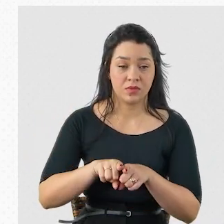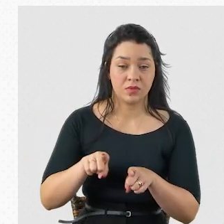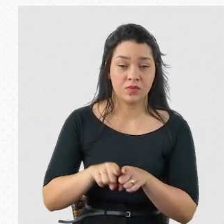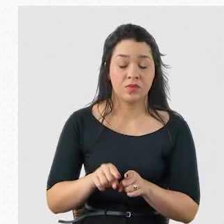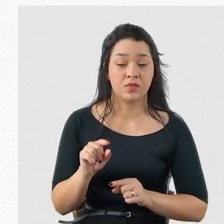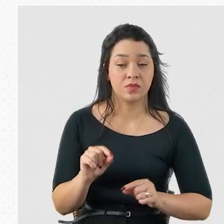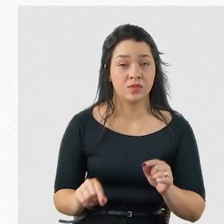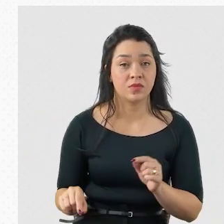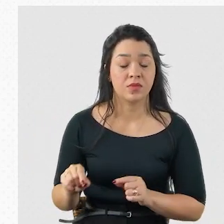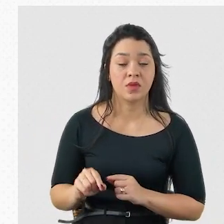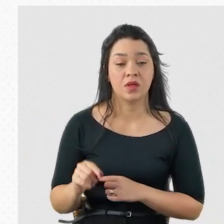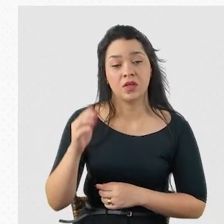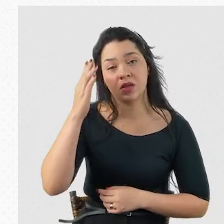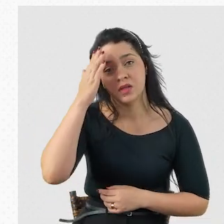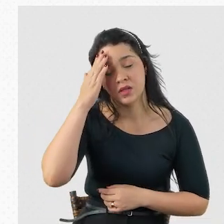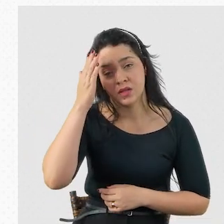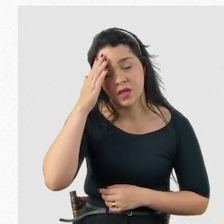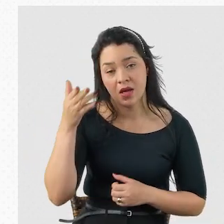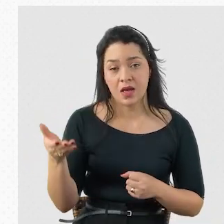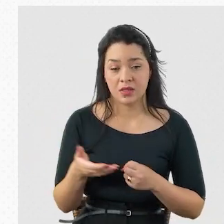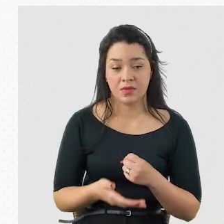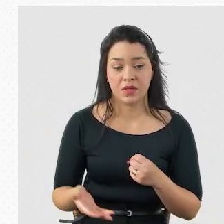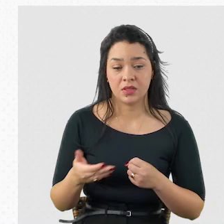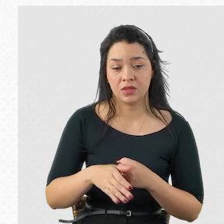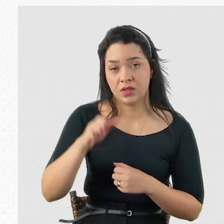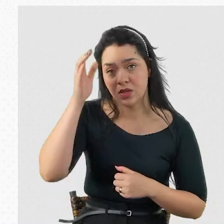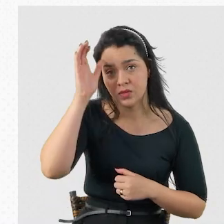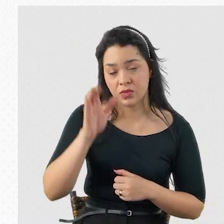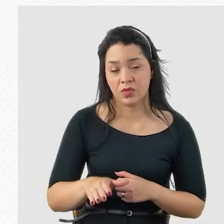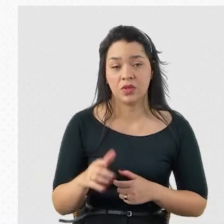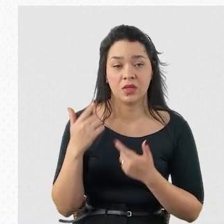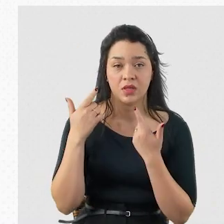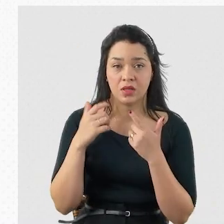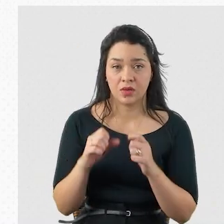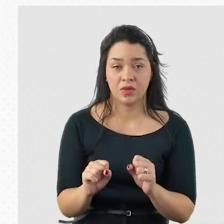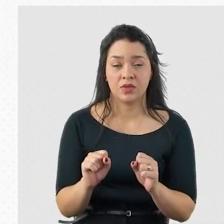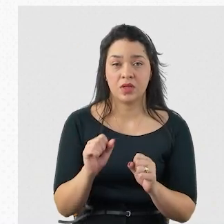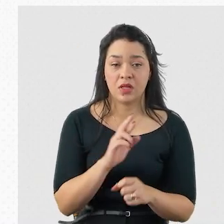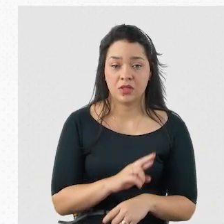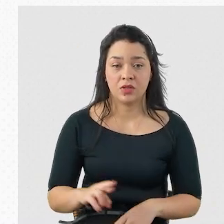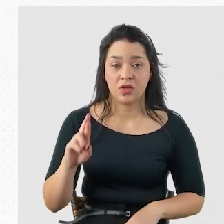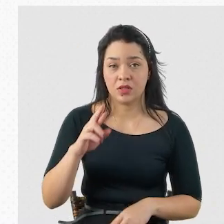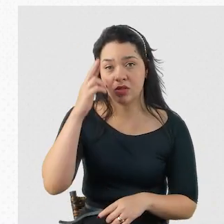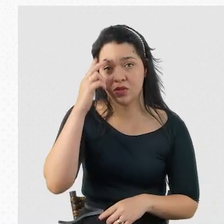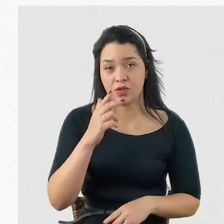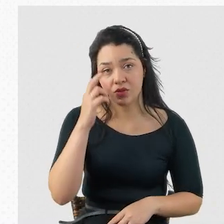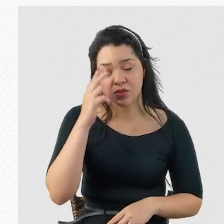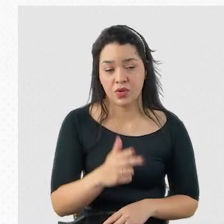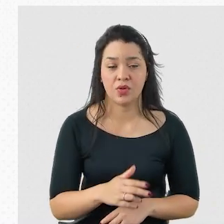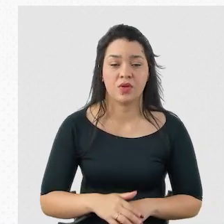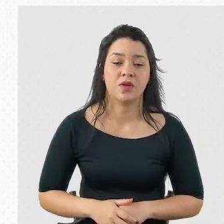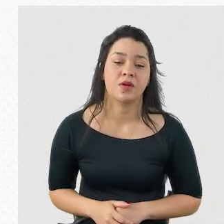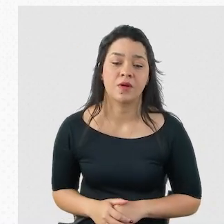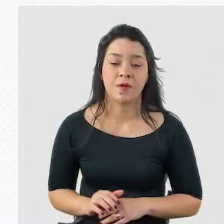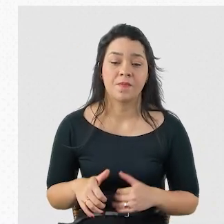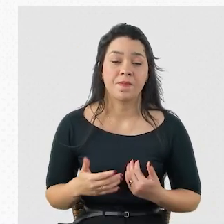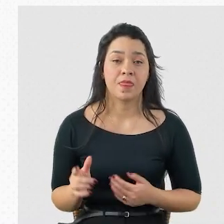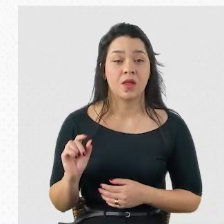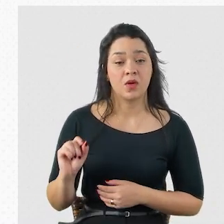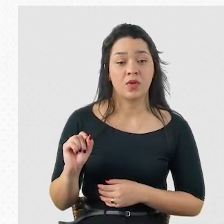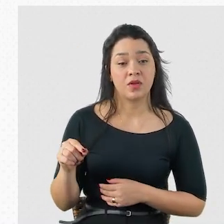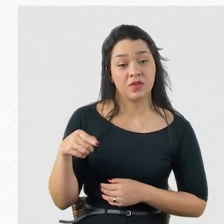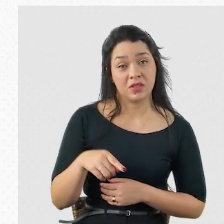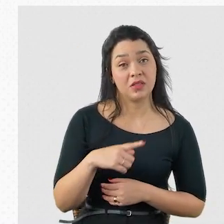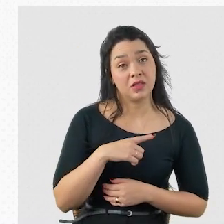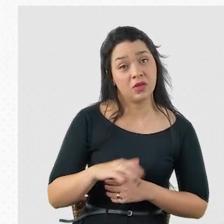forma de entender as bases da cultura linguística, religiosas e históricas. E essas estéticas da brasilidade, na qual você